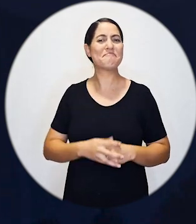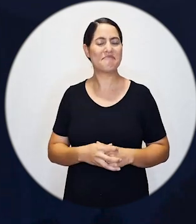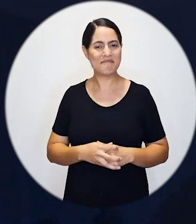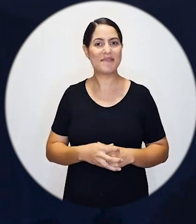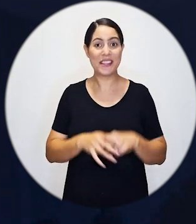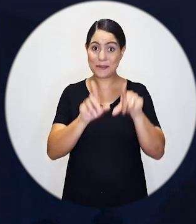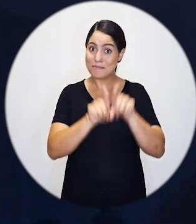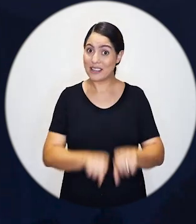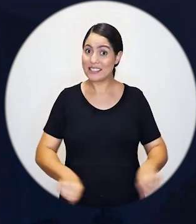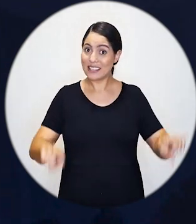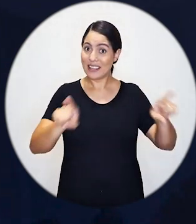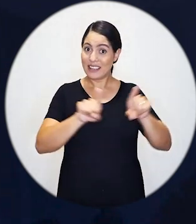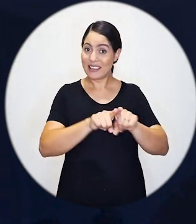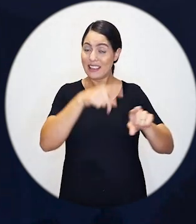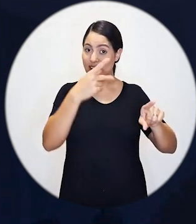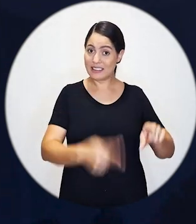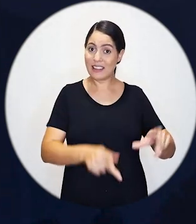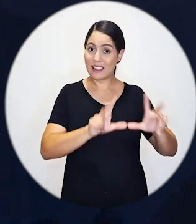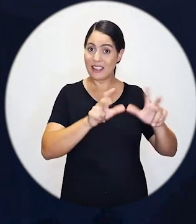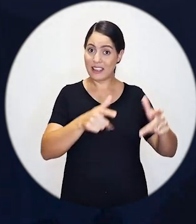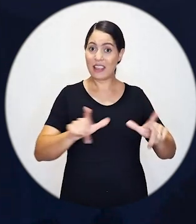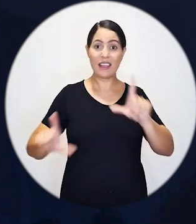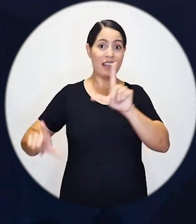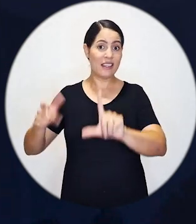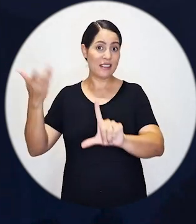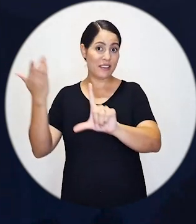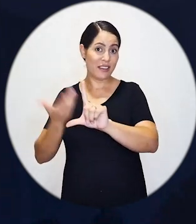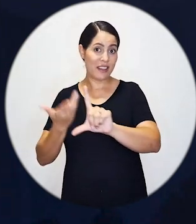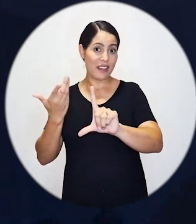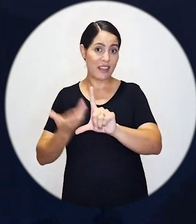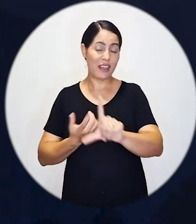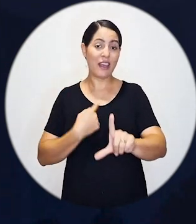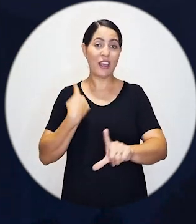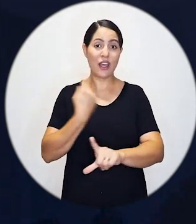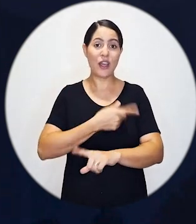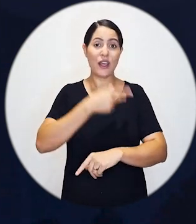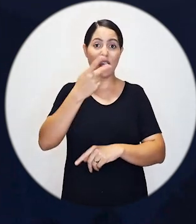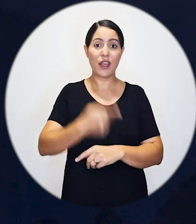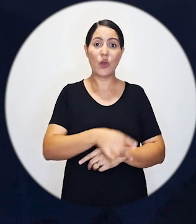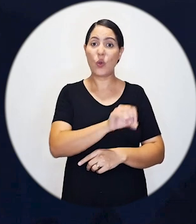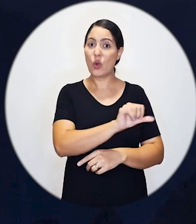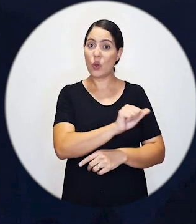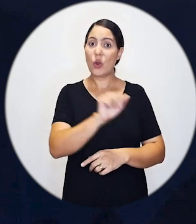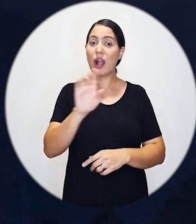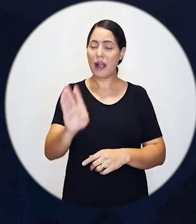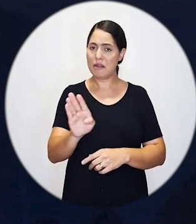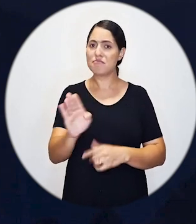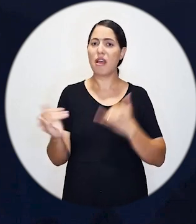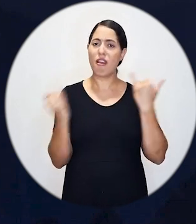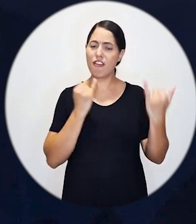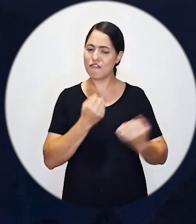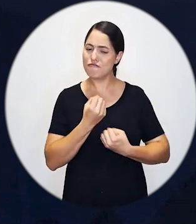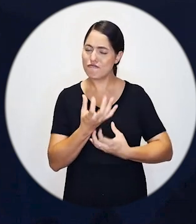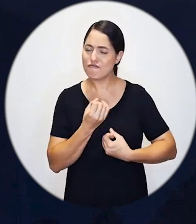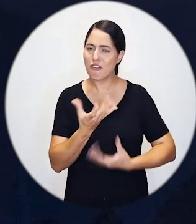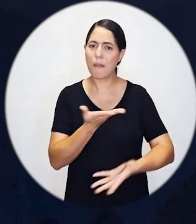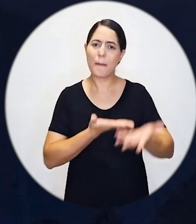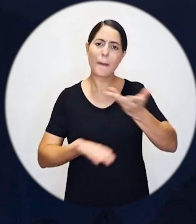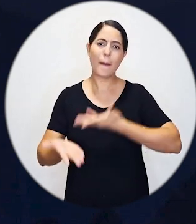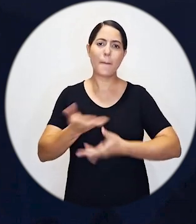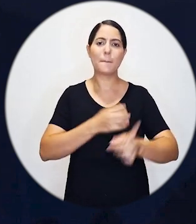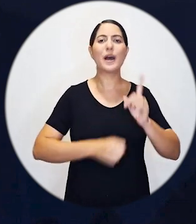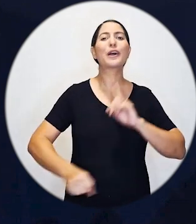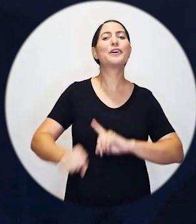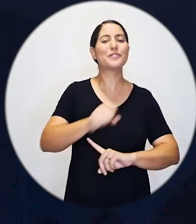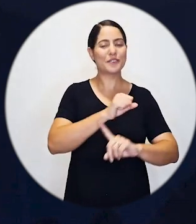porque graças à parceria com a Câmara Municipal, a TV Câmara, a OAB pode prestar mais um serviço de